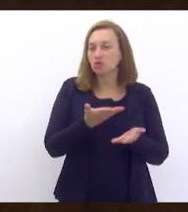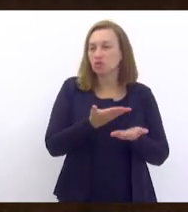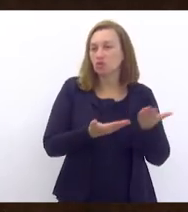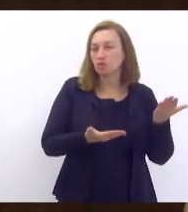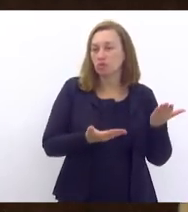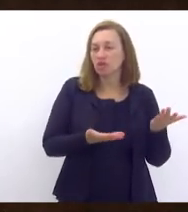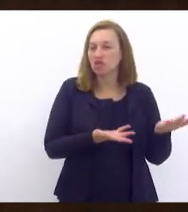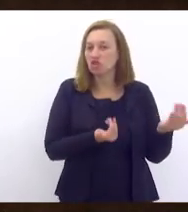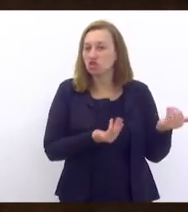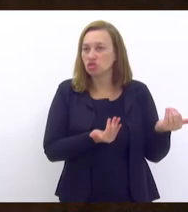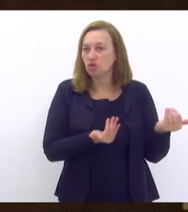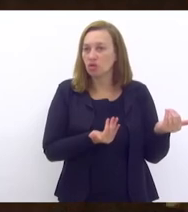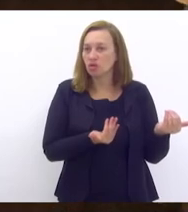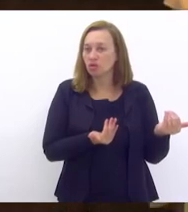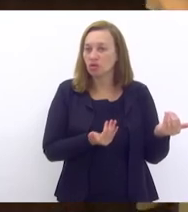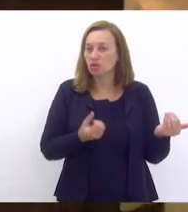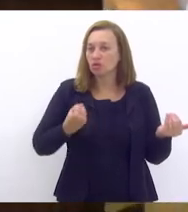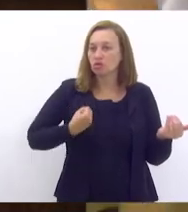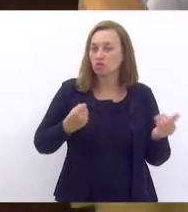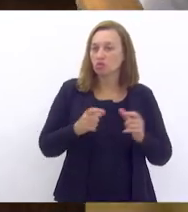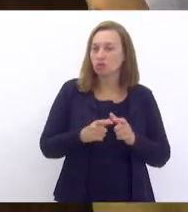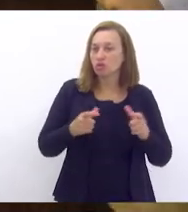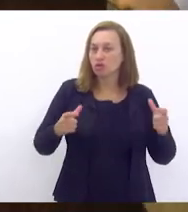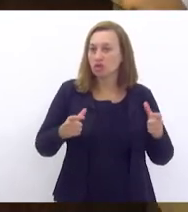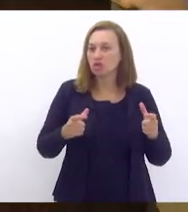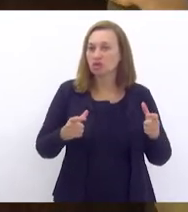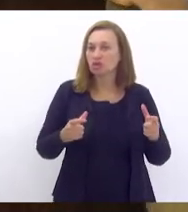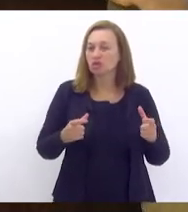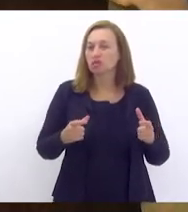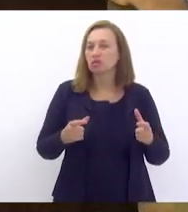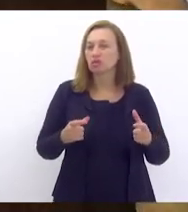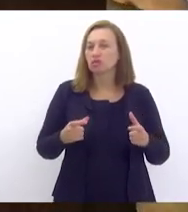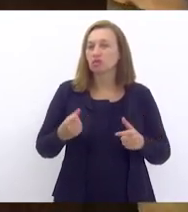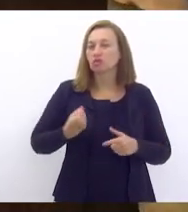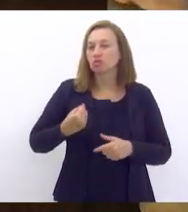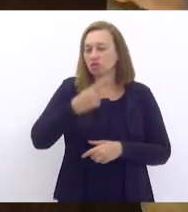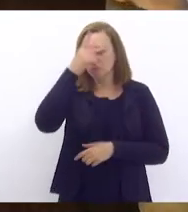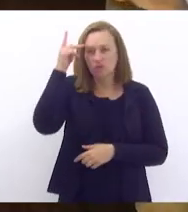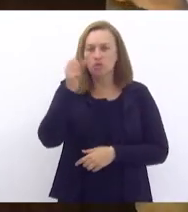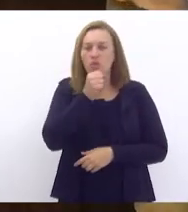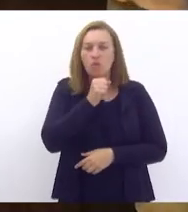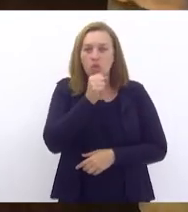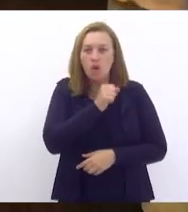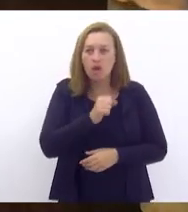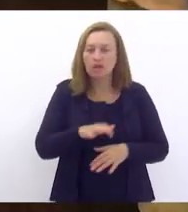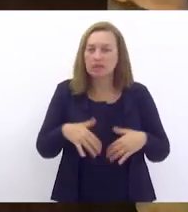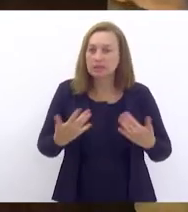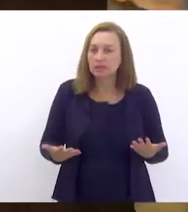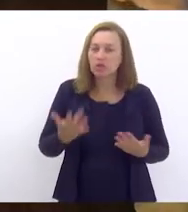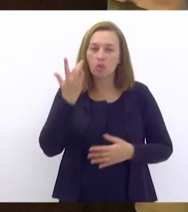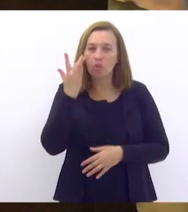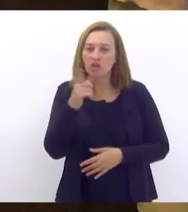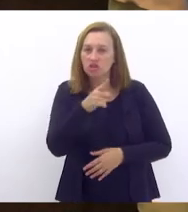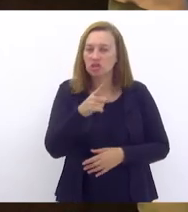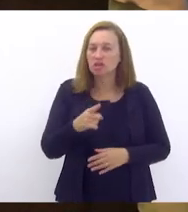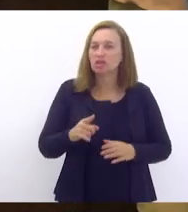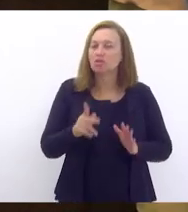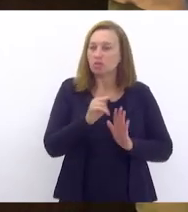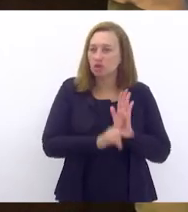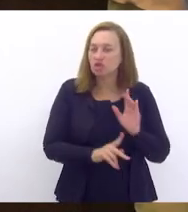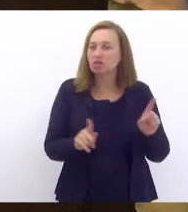de jovens e um aumento significativo do número de pessoas idosas. Então, eu acho que esse projeto